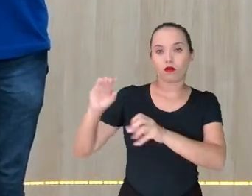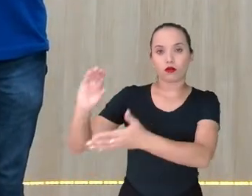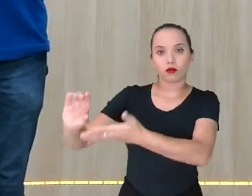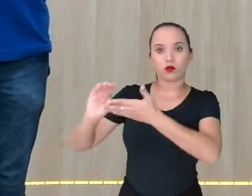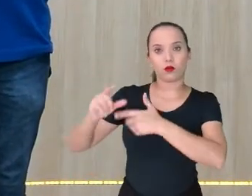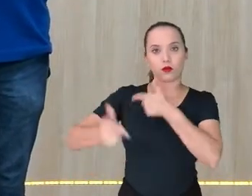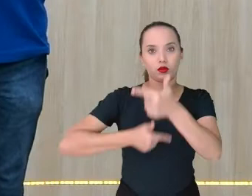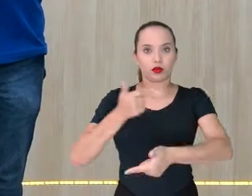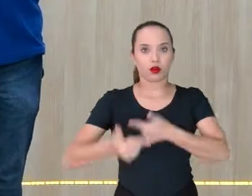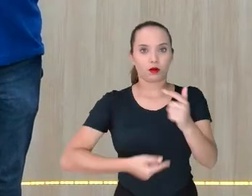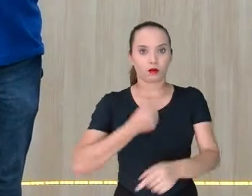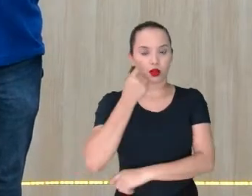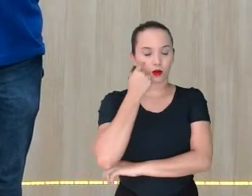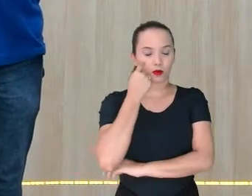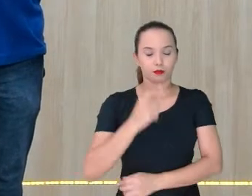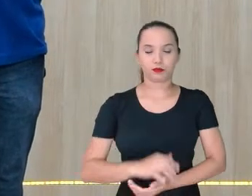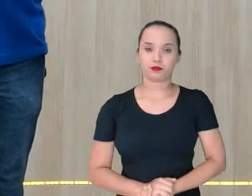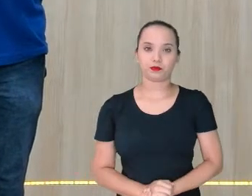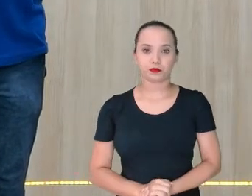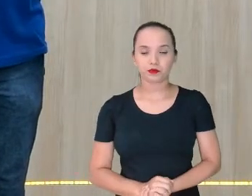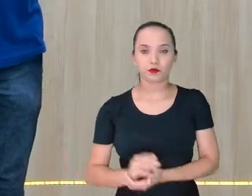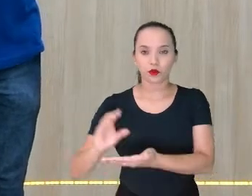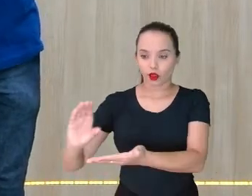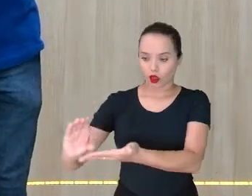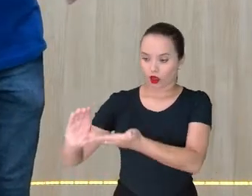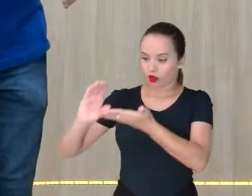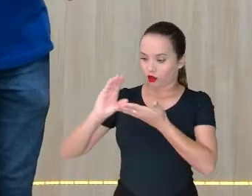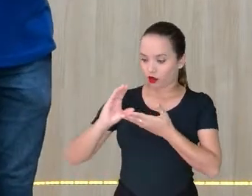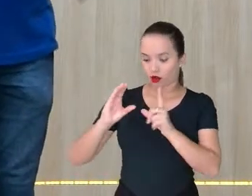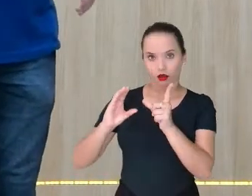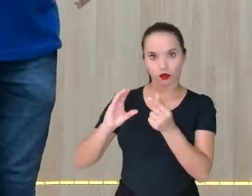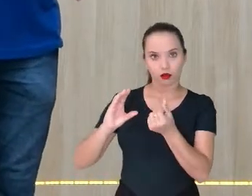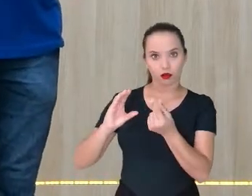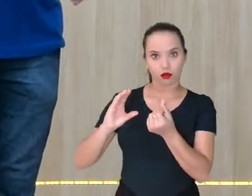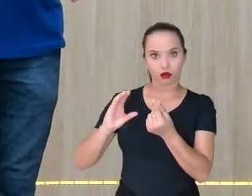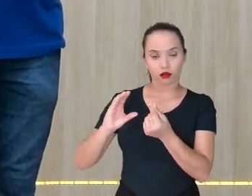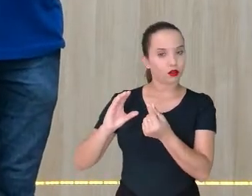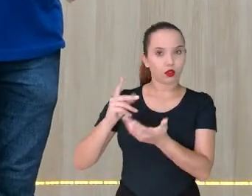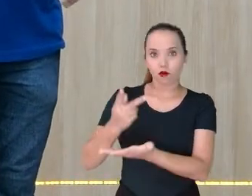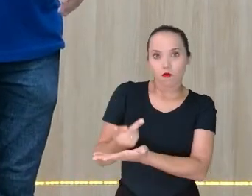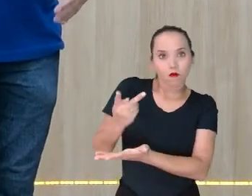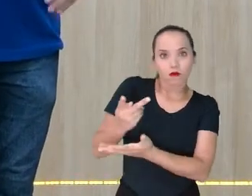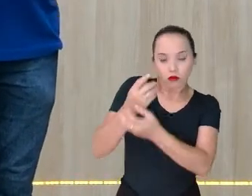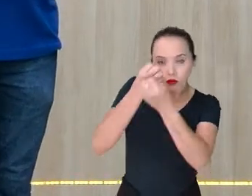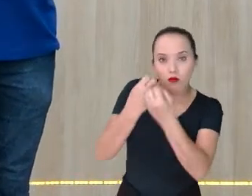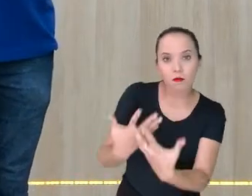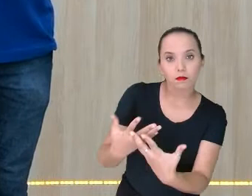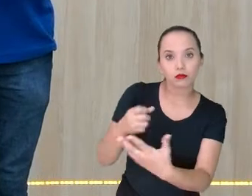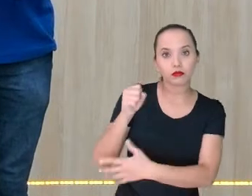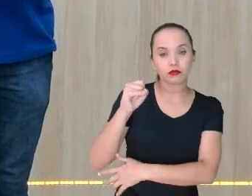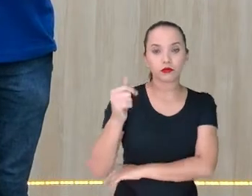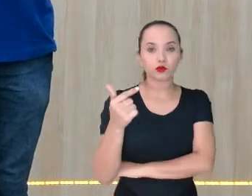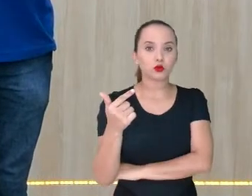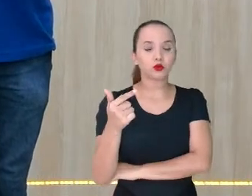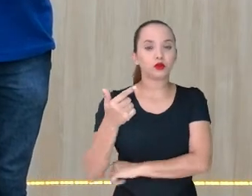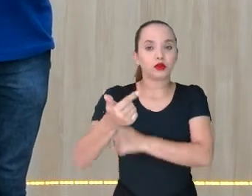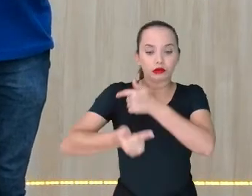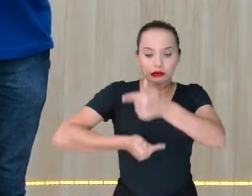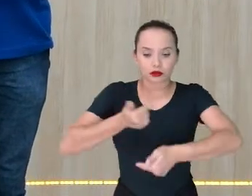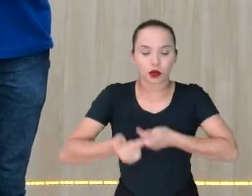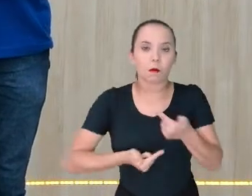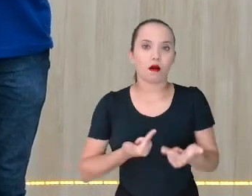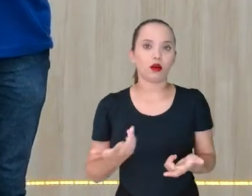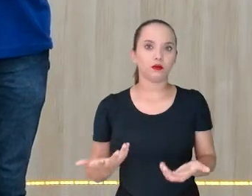gente, a economia, ela não funciona bem se não houver condições de